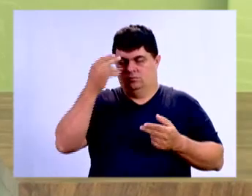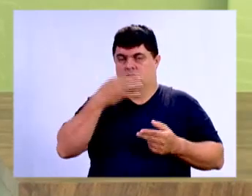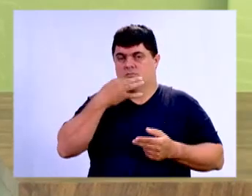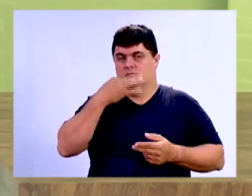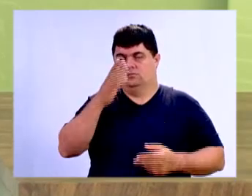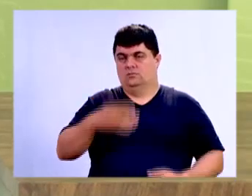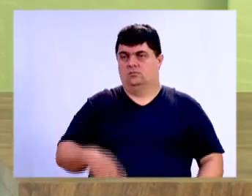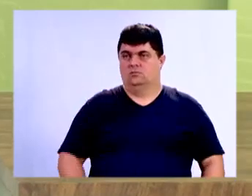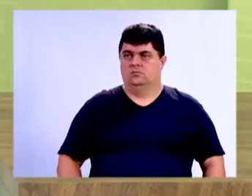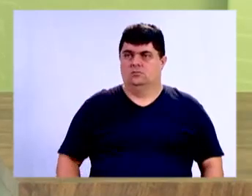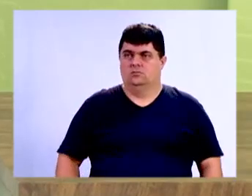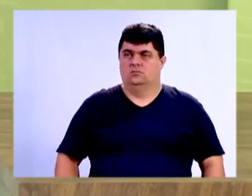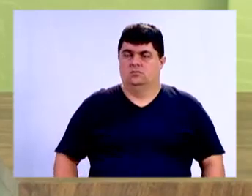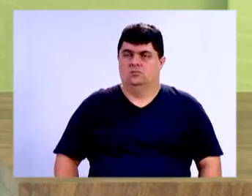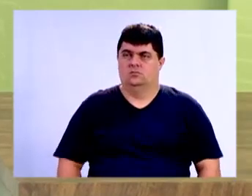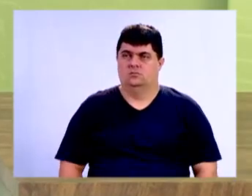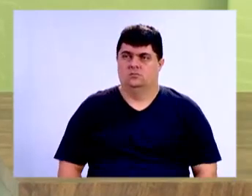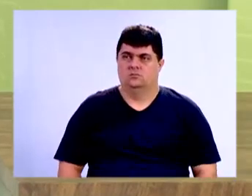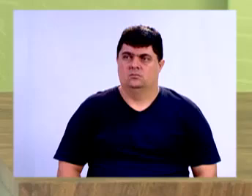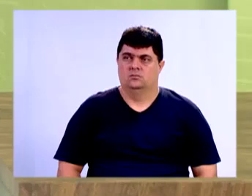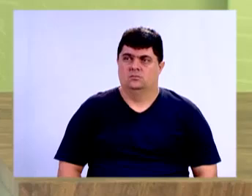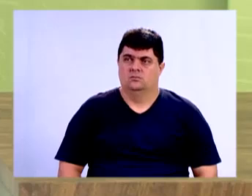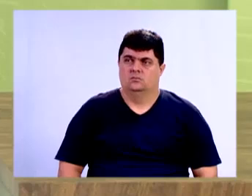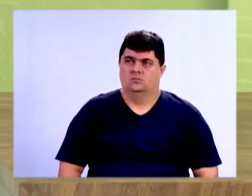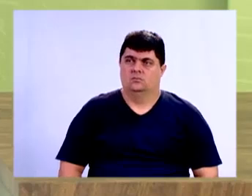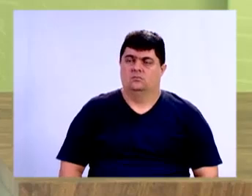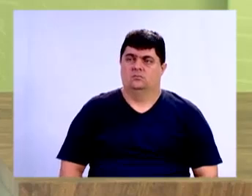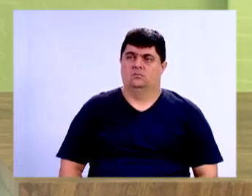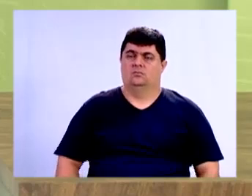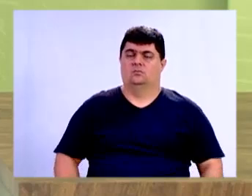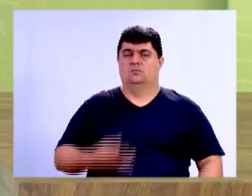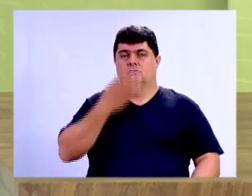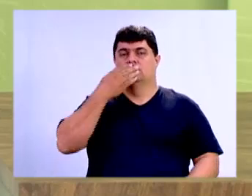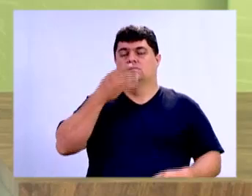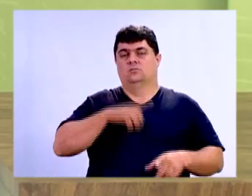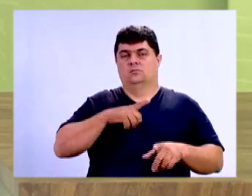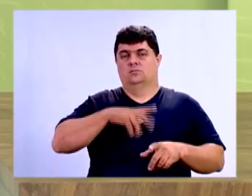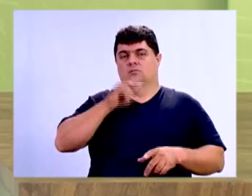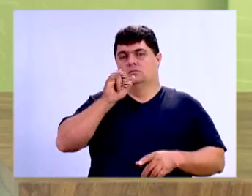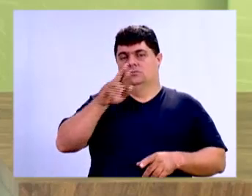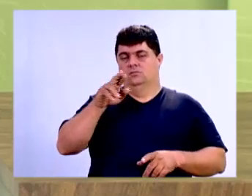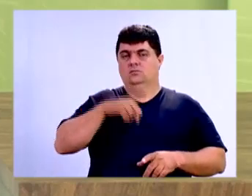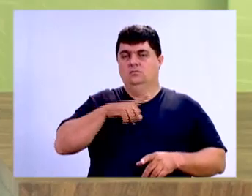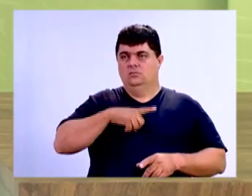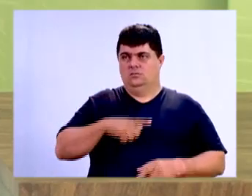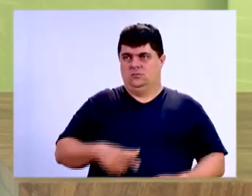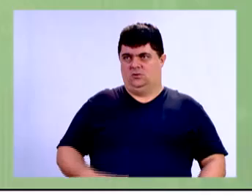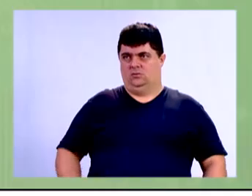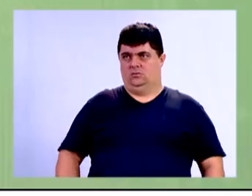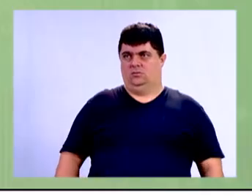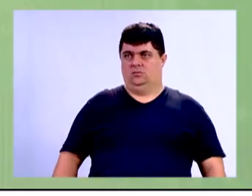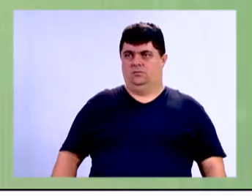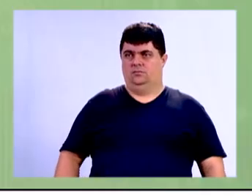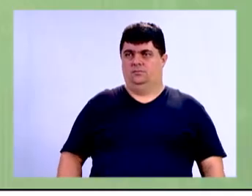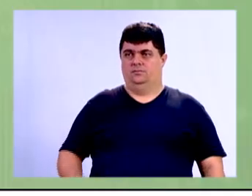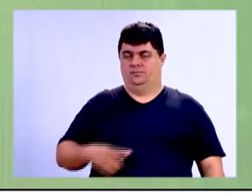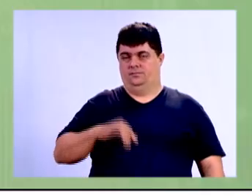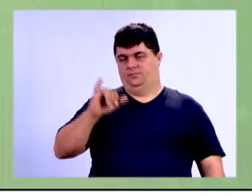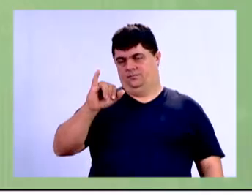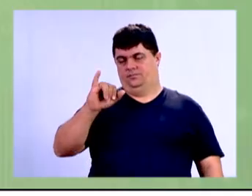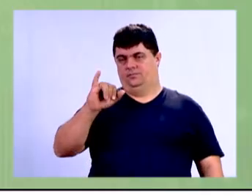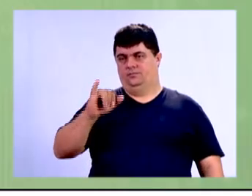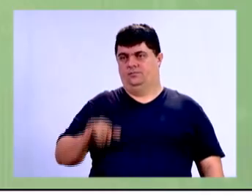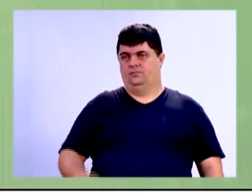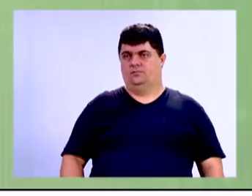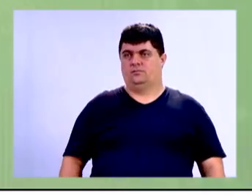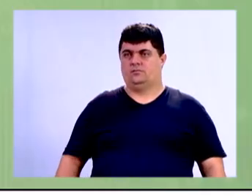Então, iterator, né, que é o tipo dele, e depois a variável que denomina ele, que no caso o professor usou a letra I. Só